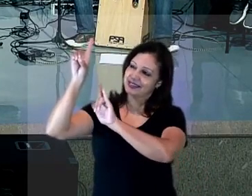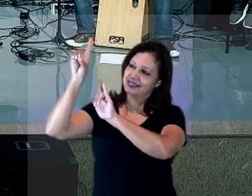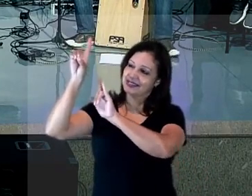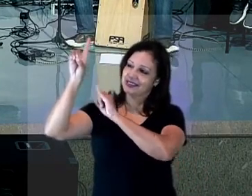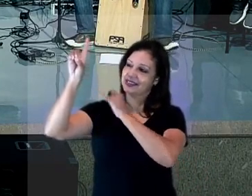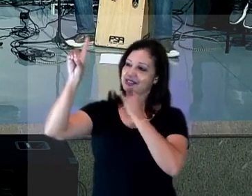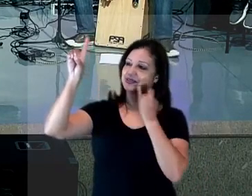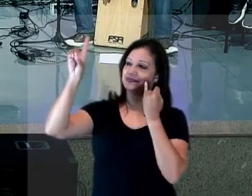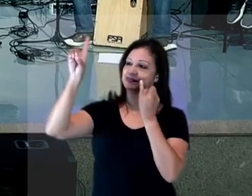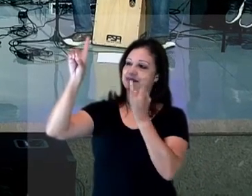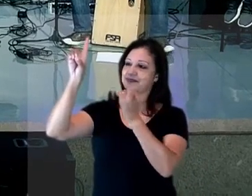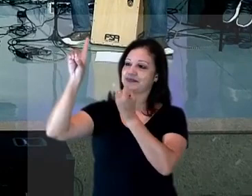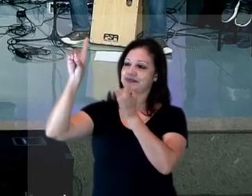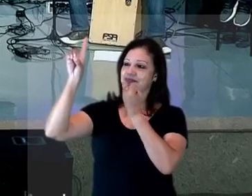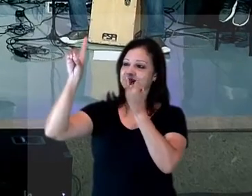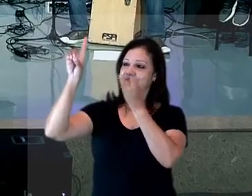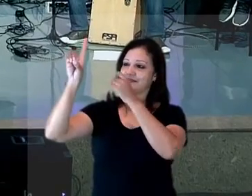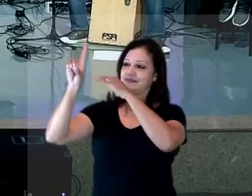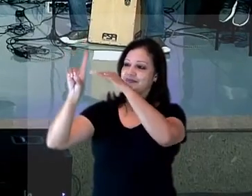Ele é